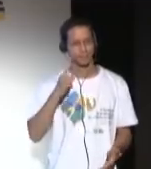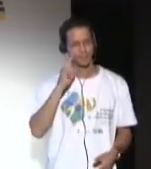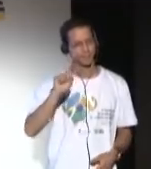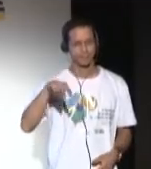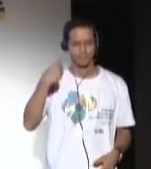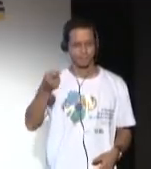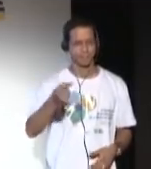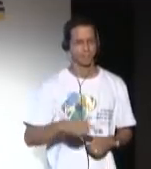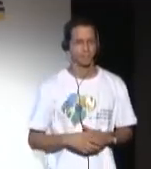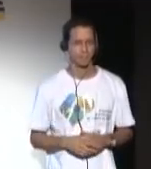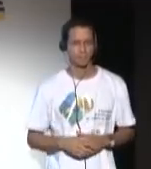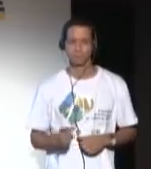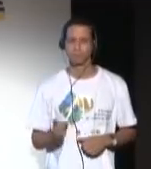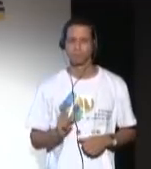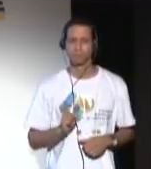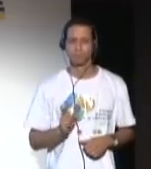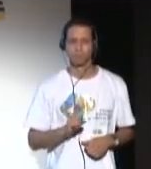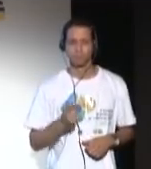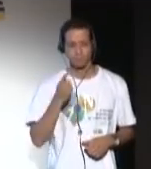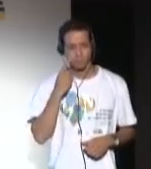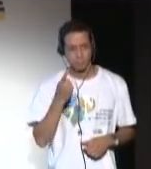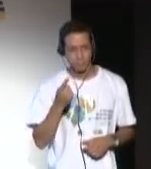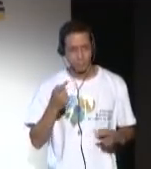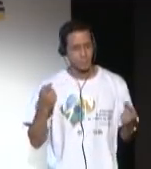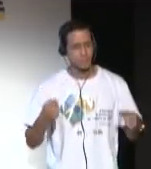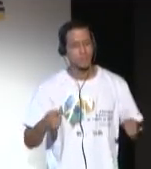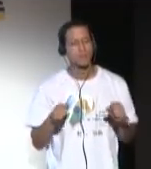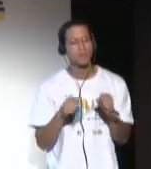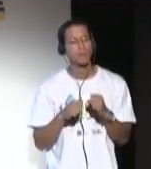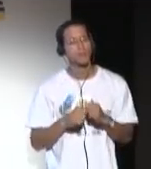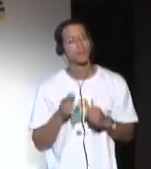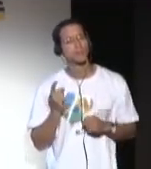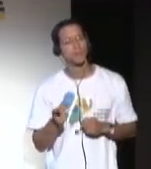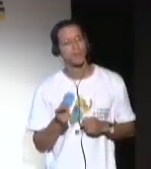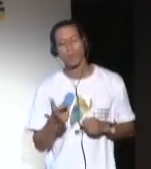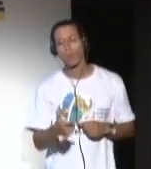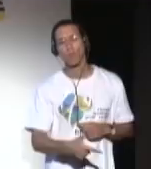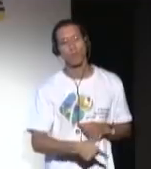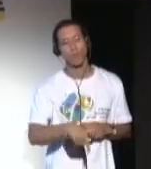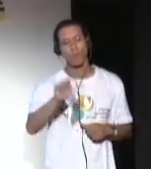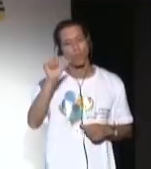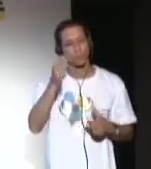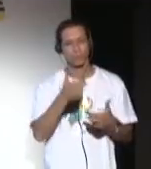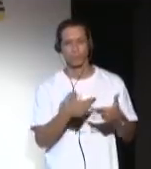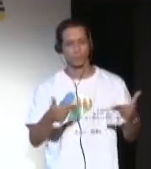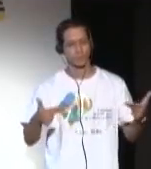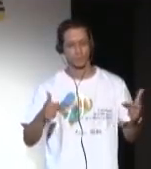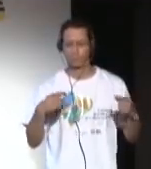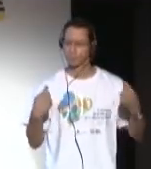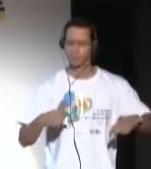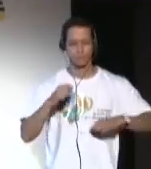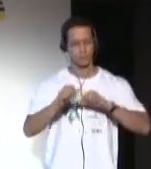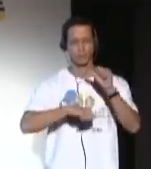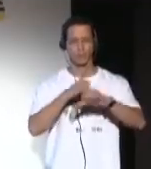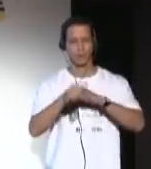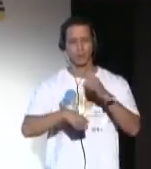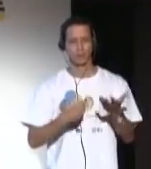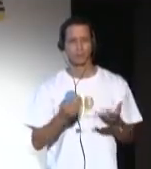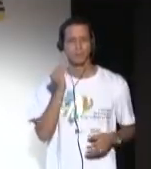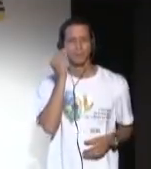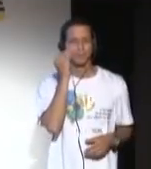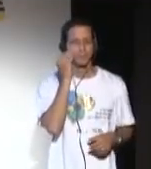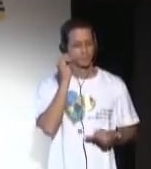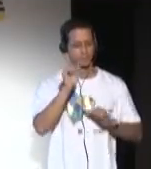para o próximo salto. Não, o treinador vai falar: olha, você precisa fazer coisa, você precisa mudar a sua manobra, vamos